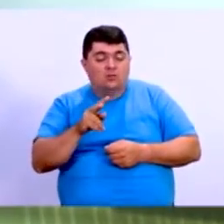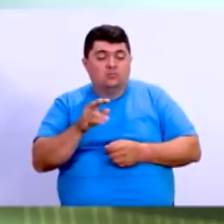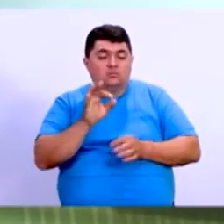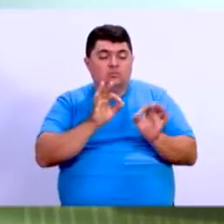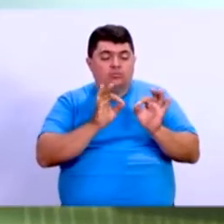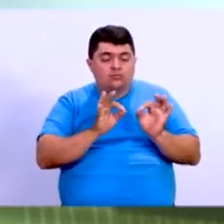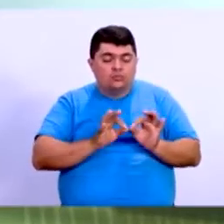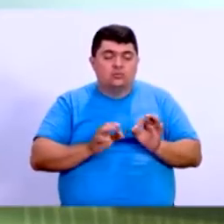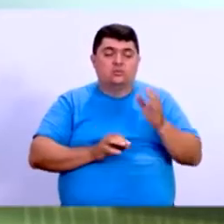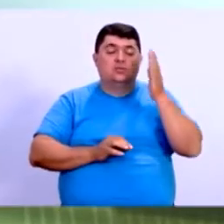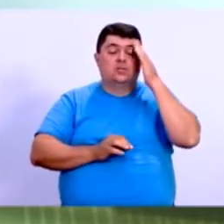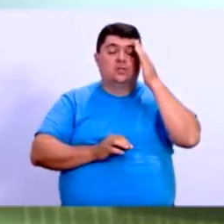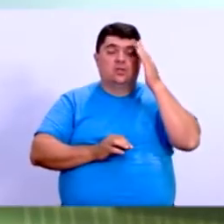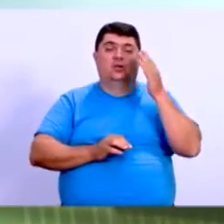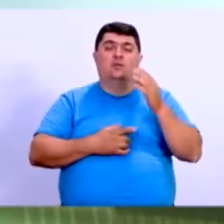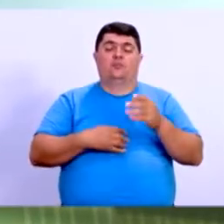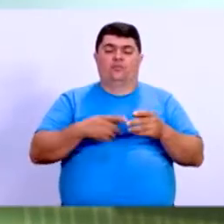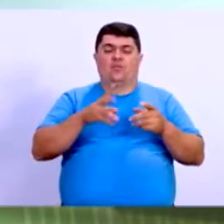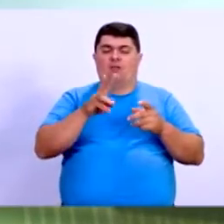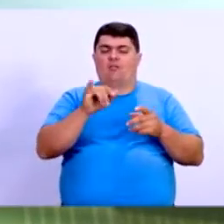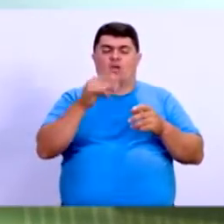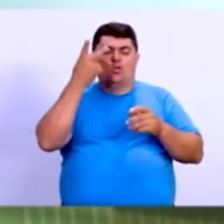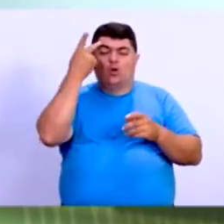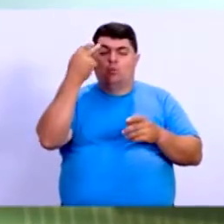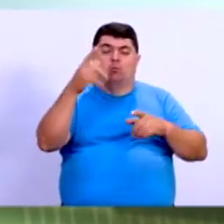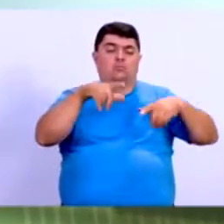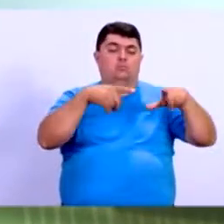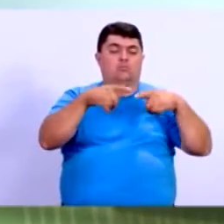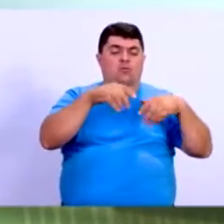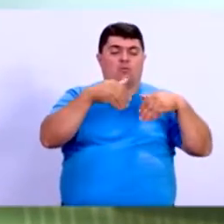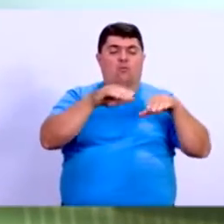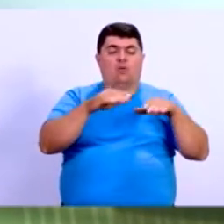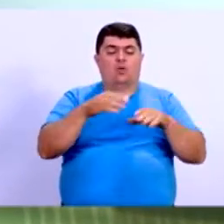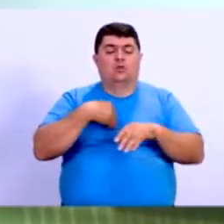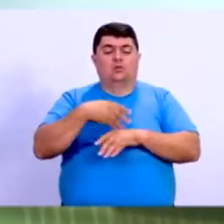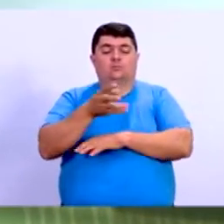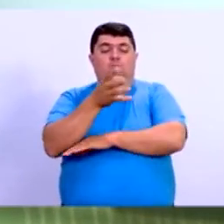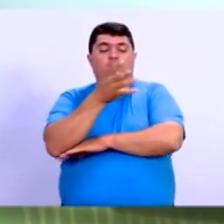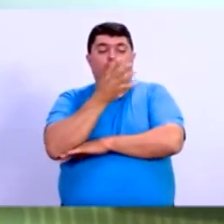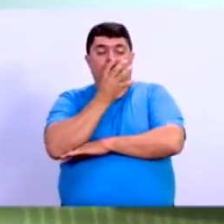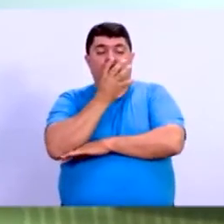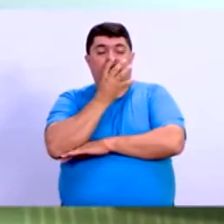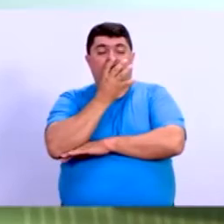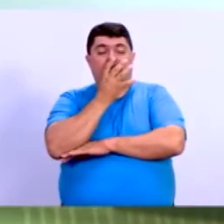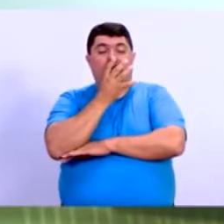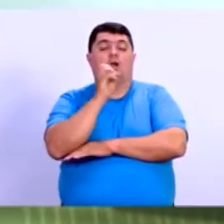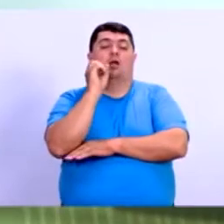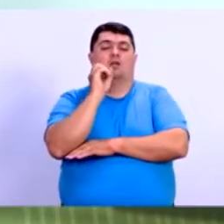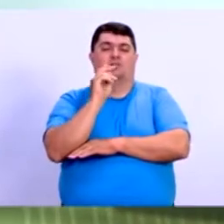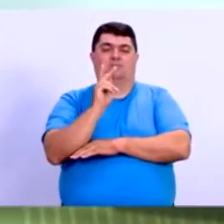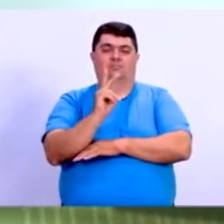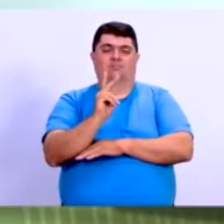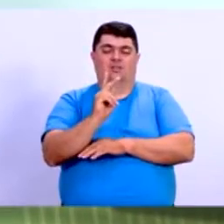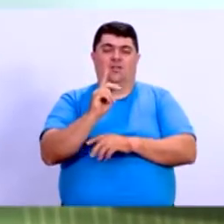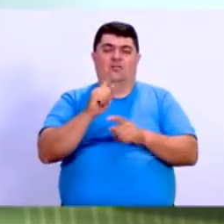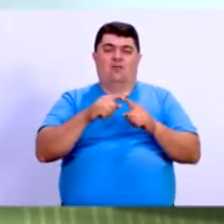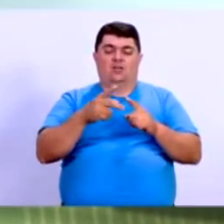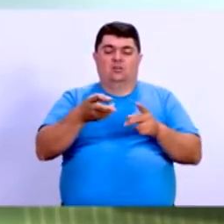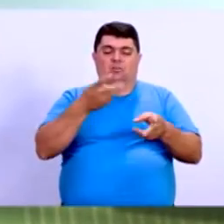do sistema. É através disso que vocês vão conseguir fazer o passo seguinte, que é o levantamento de requisitos, ou